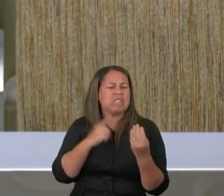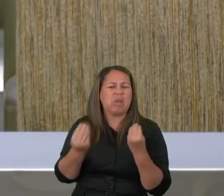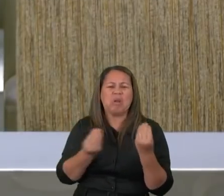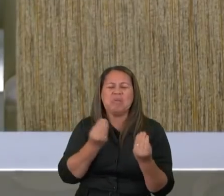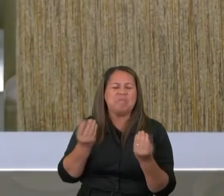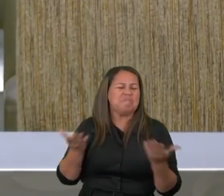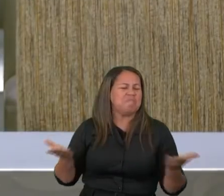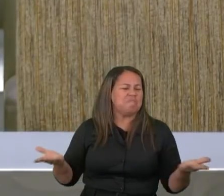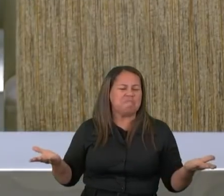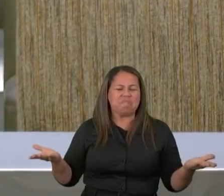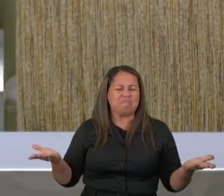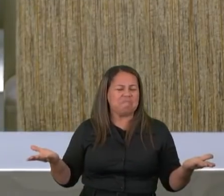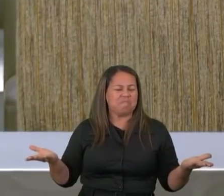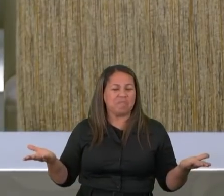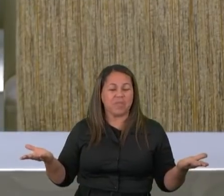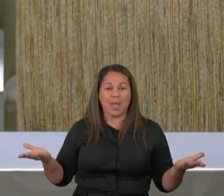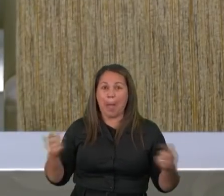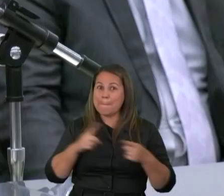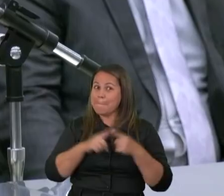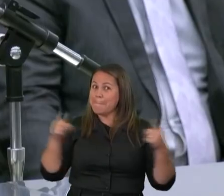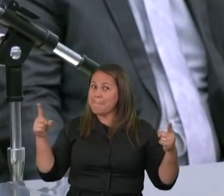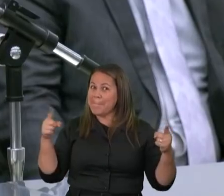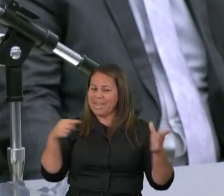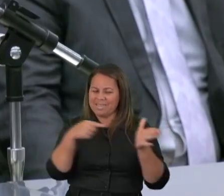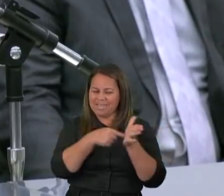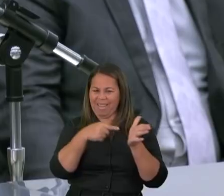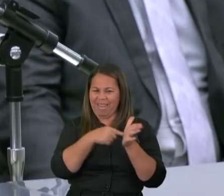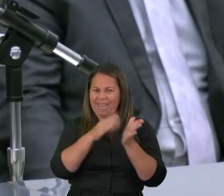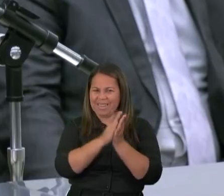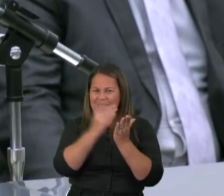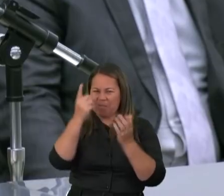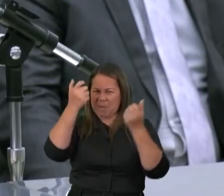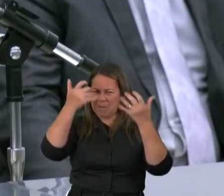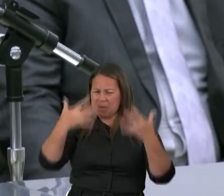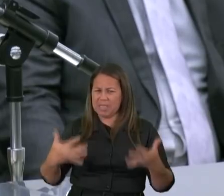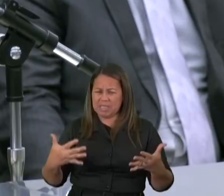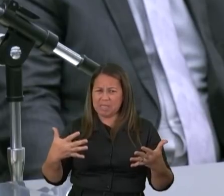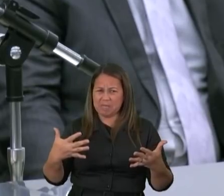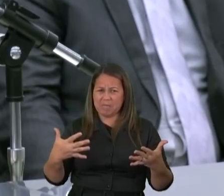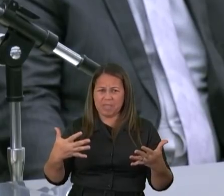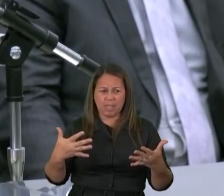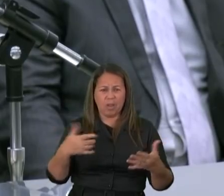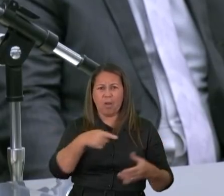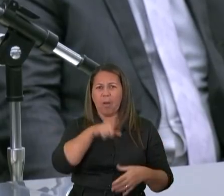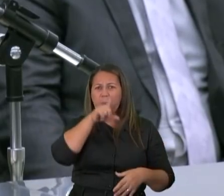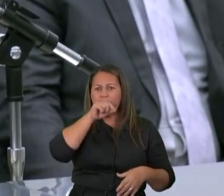como fugir. Mas o salmista disse: o laço quebrou-se.